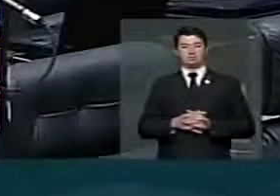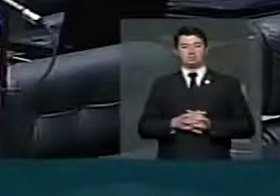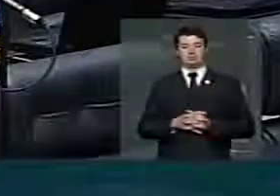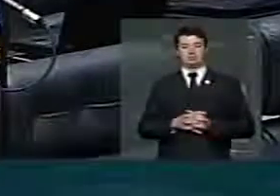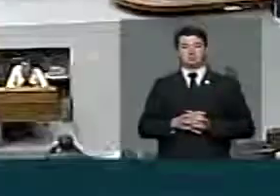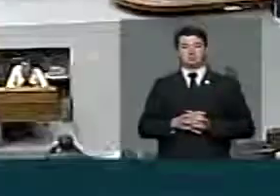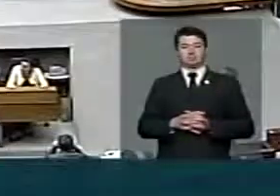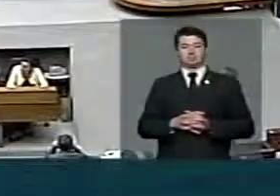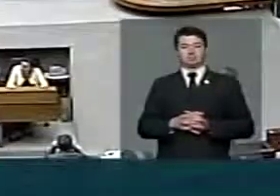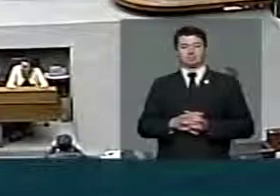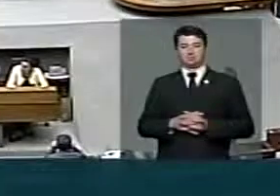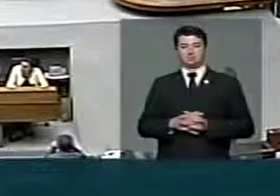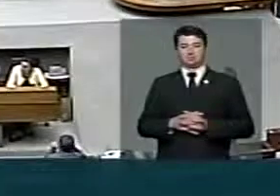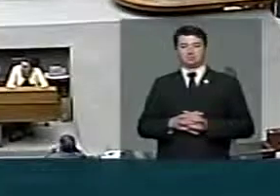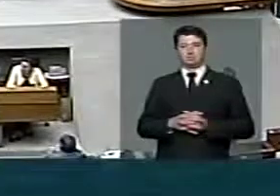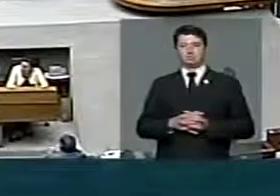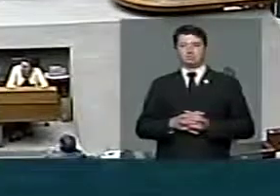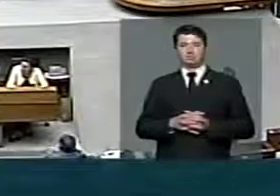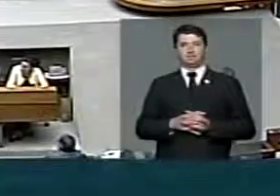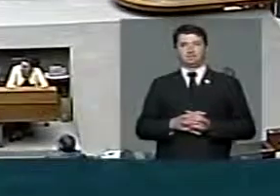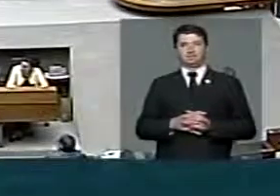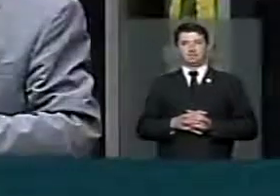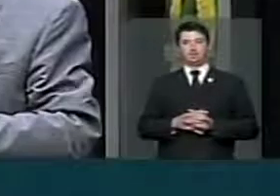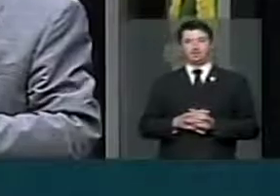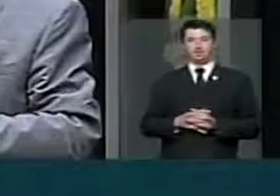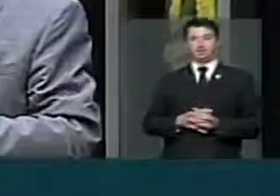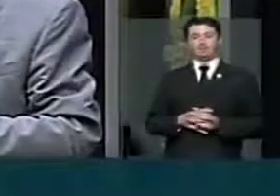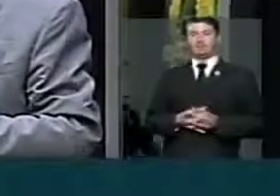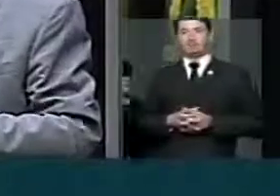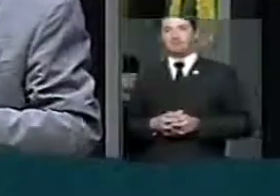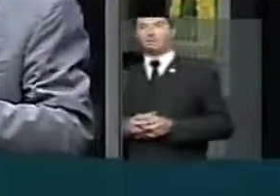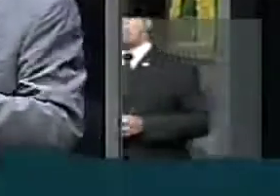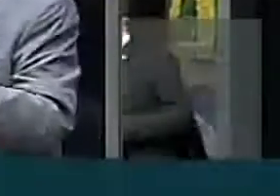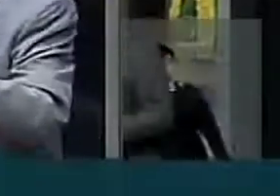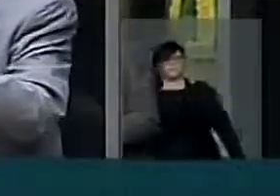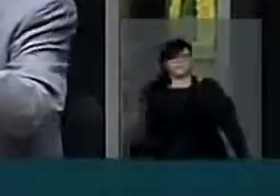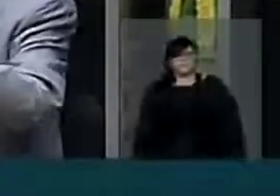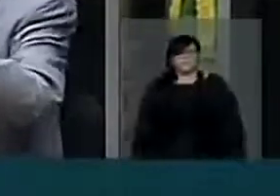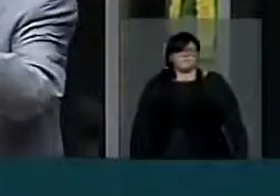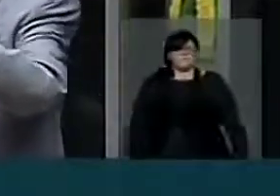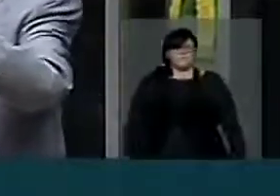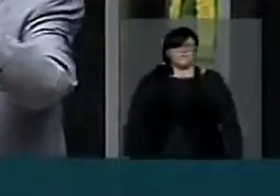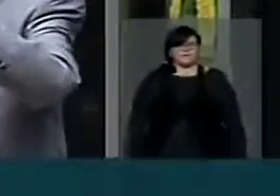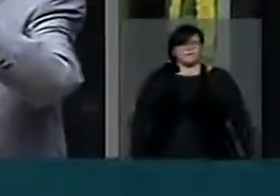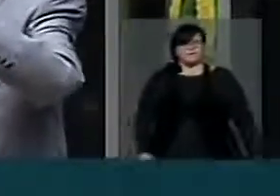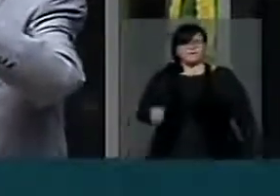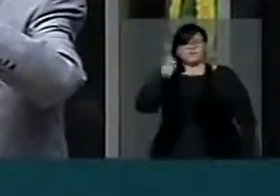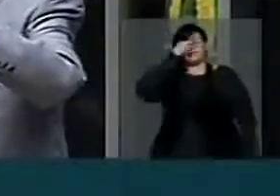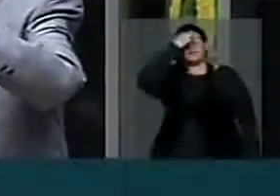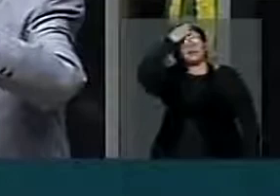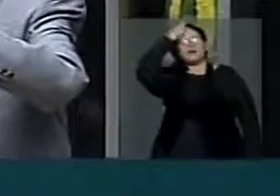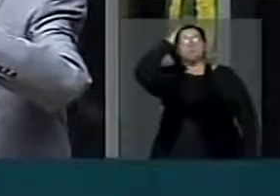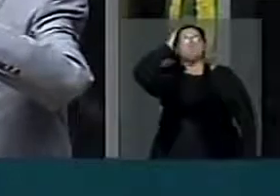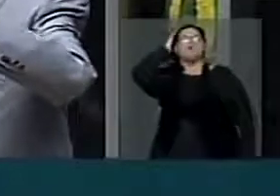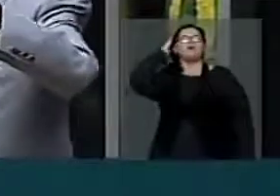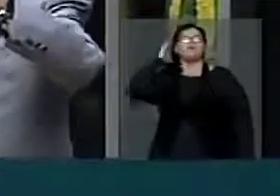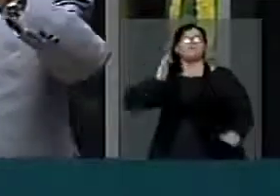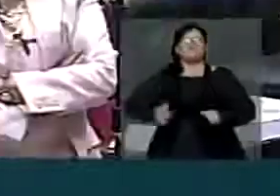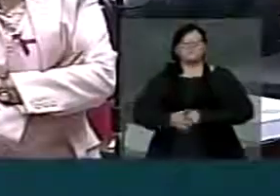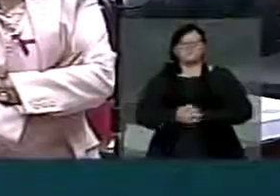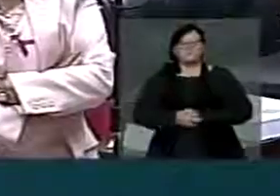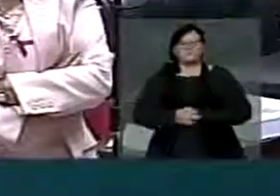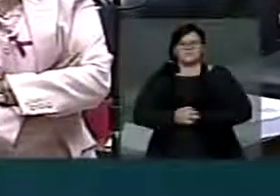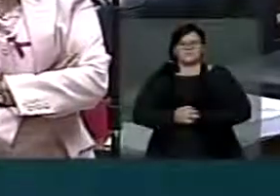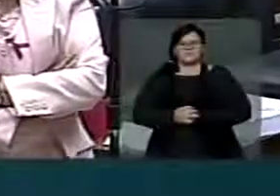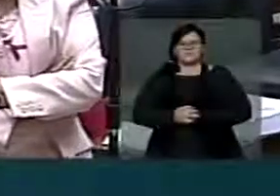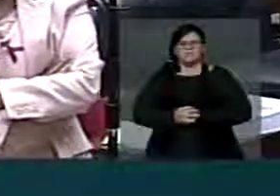líder. Eu sei, senhor presidente, da ansiedade da base do governo em não deixar com que os nossos argumentos sejam